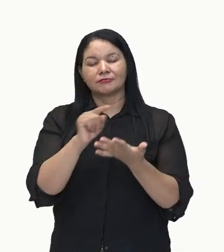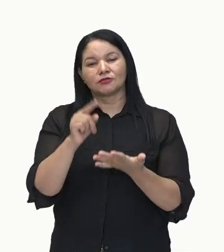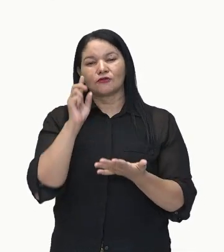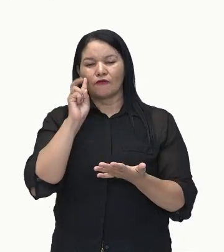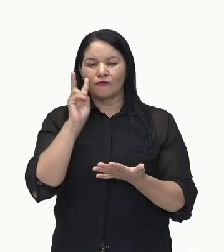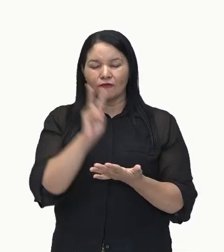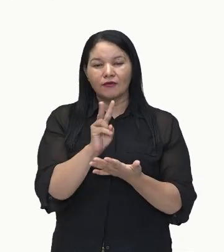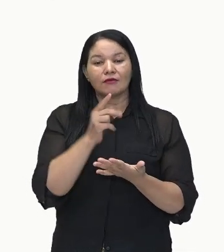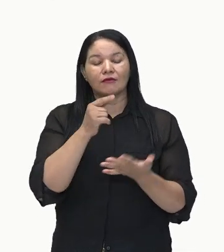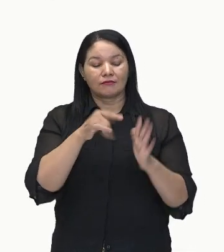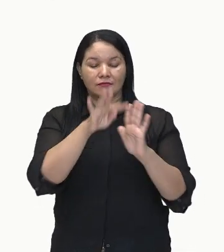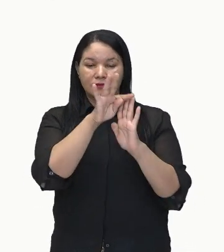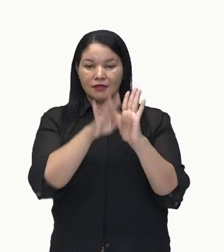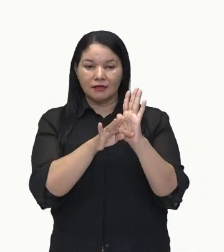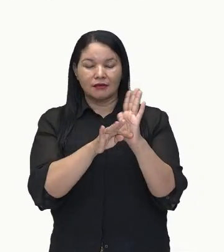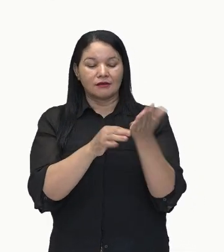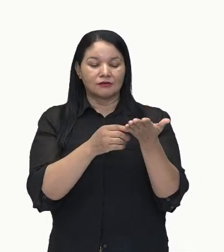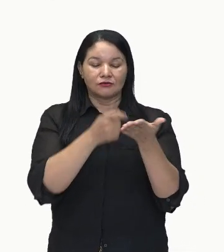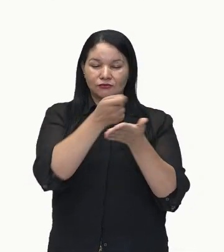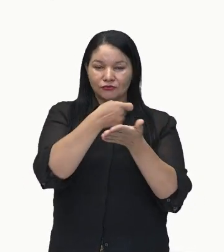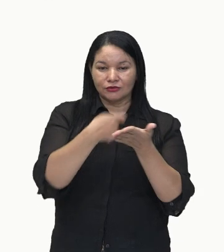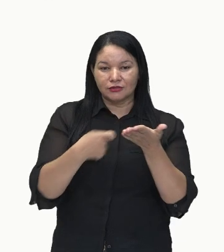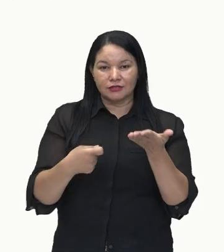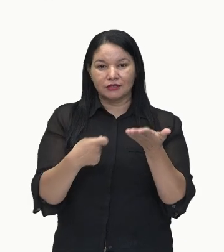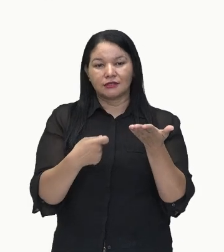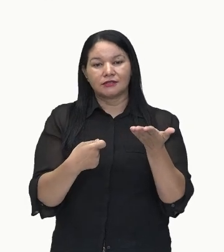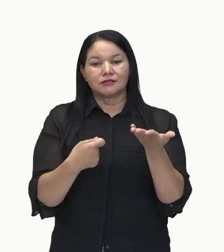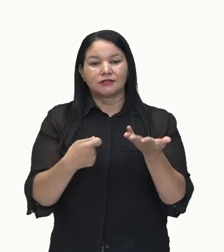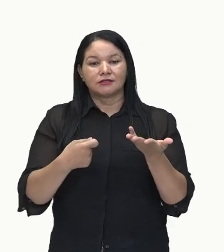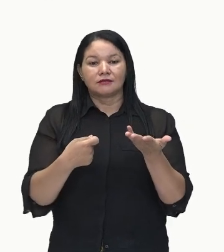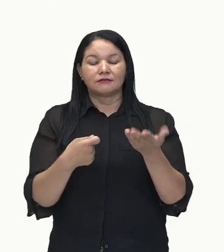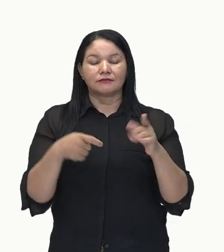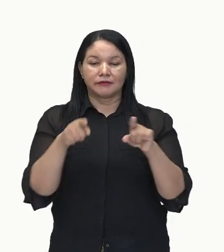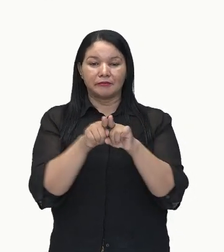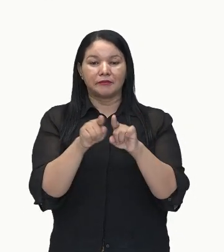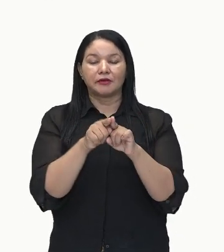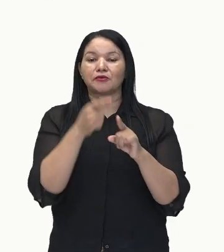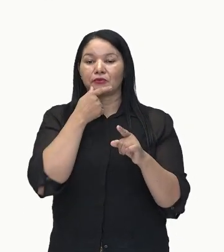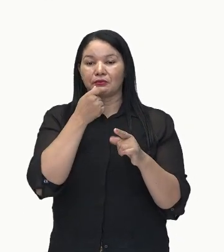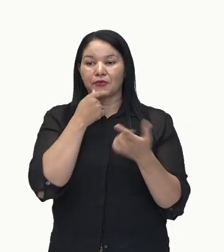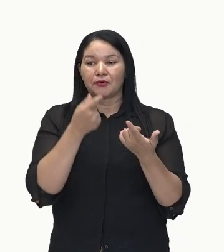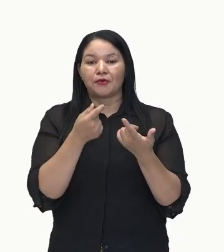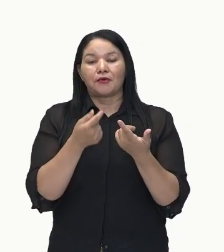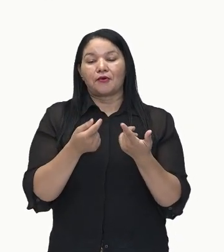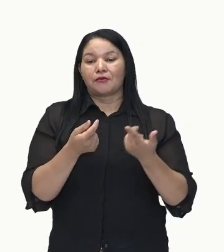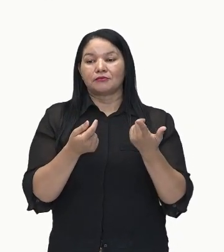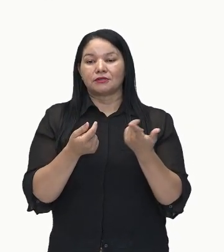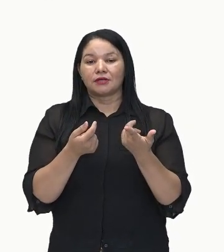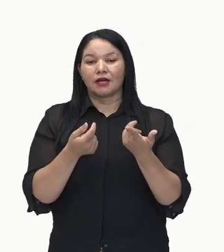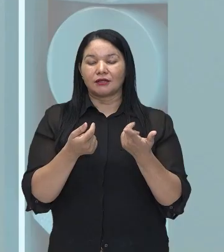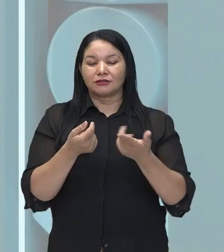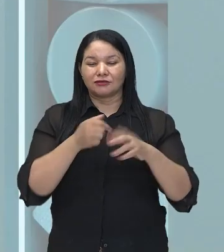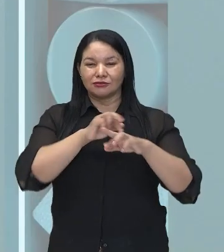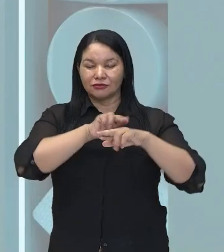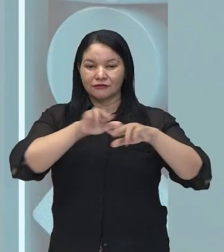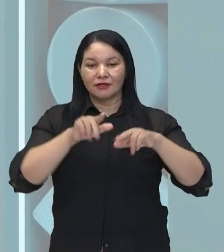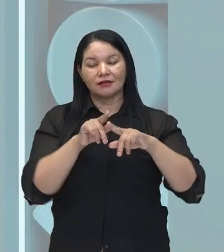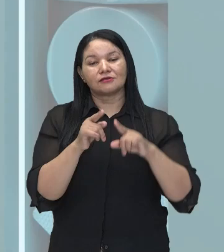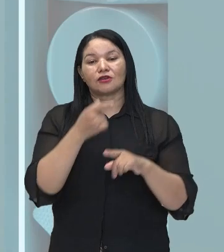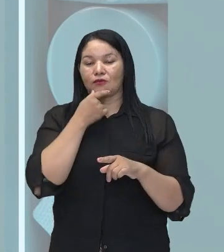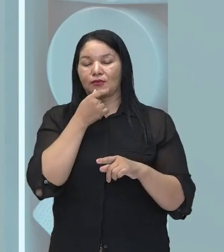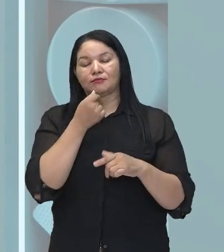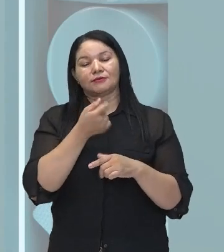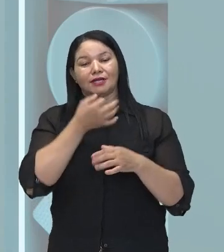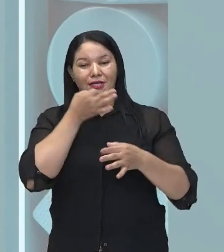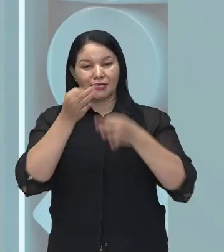a produção estética, a produção artística dos modernistas, ele acabou criticando, principalmente